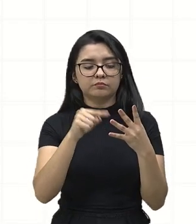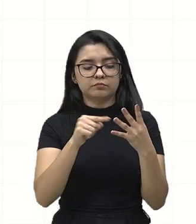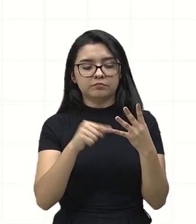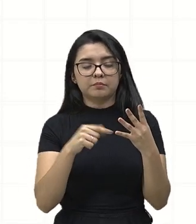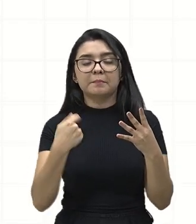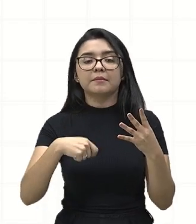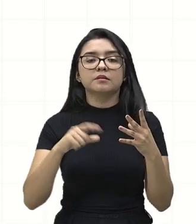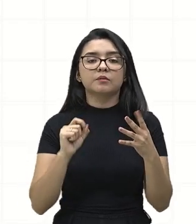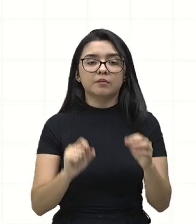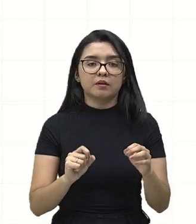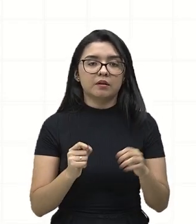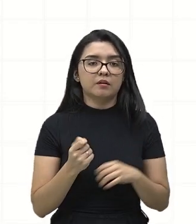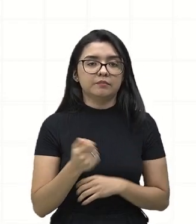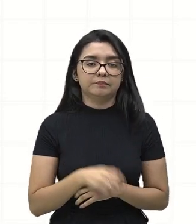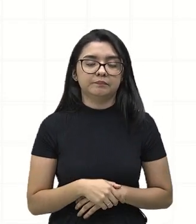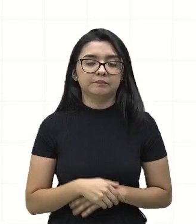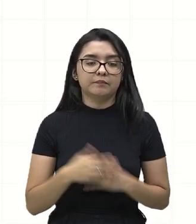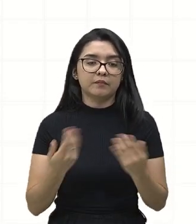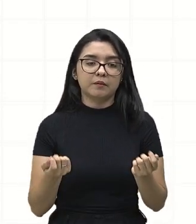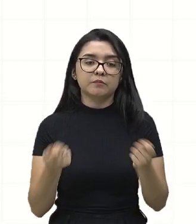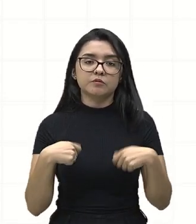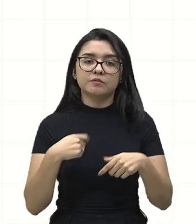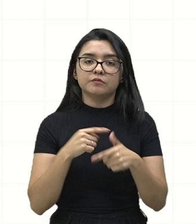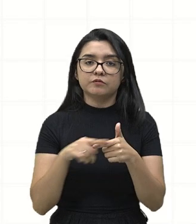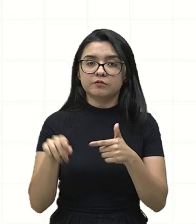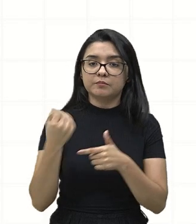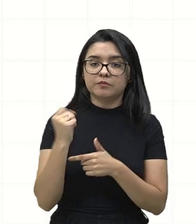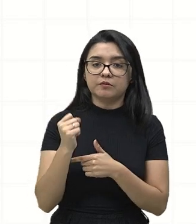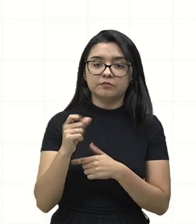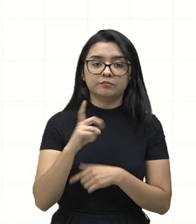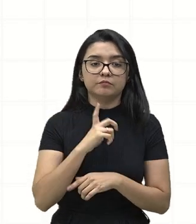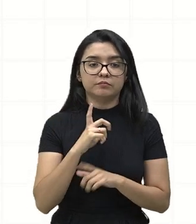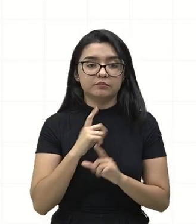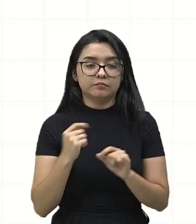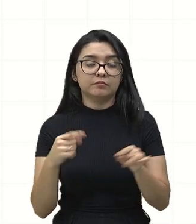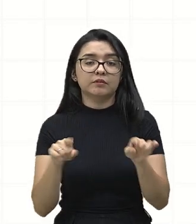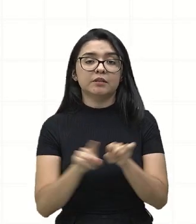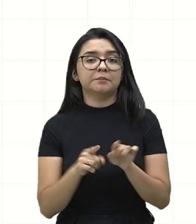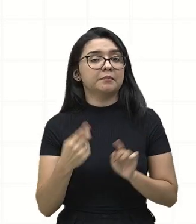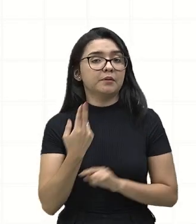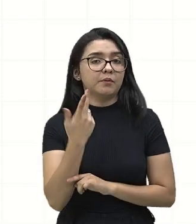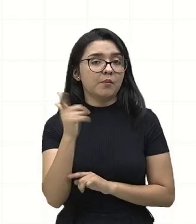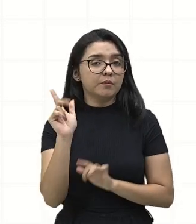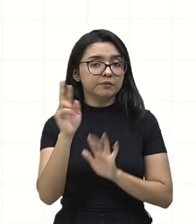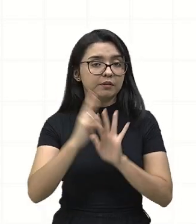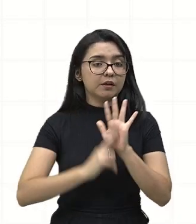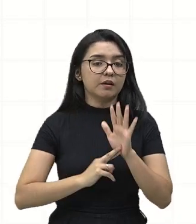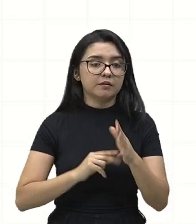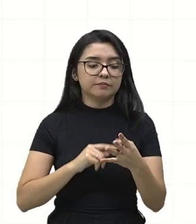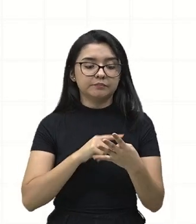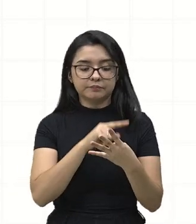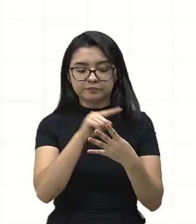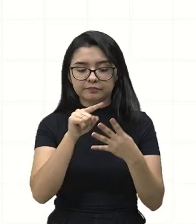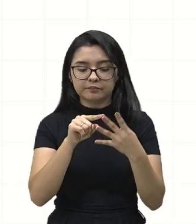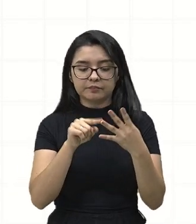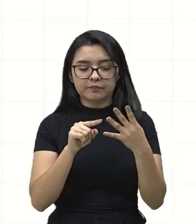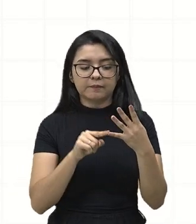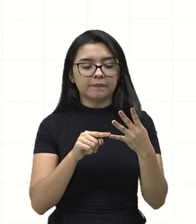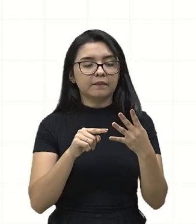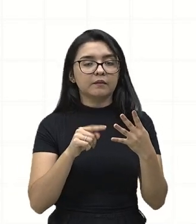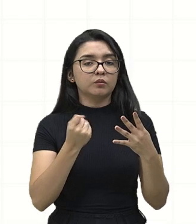devem formar um número divisível por 8. Ele tem um outro critério também. Os 3 últimos